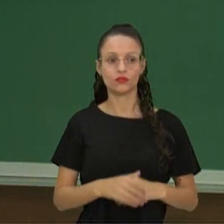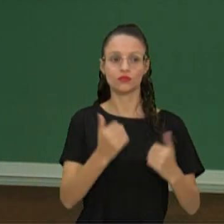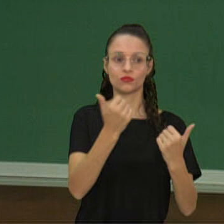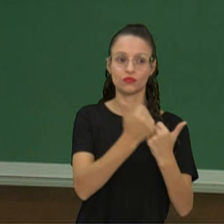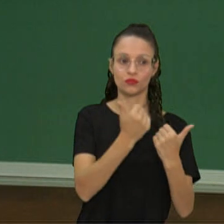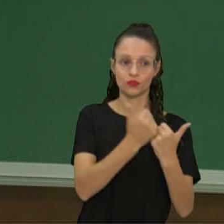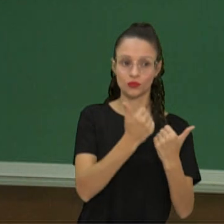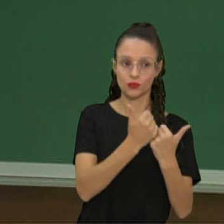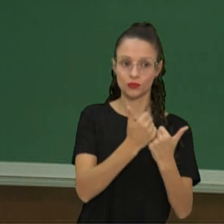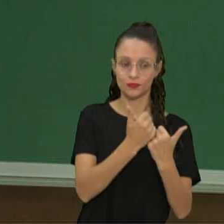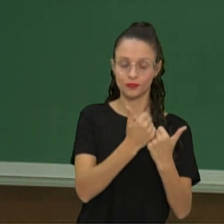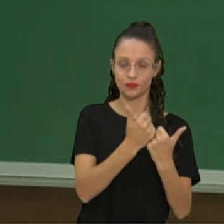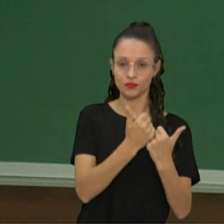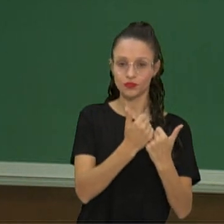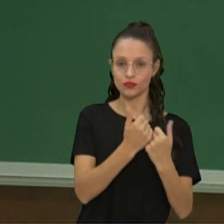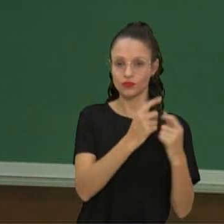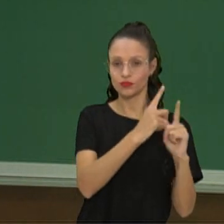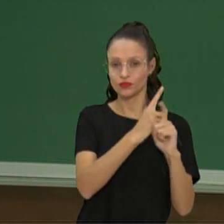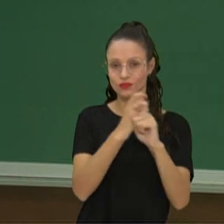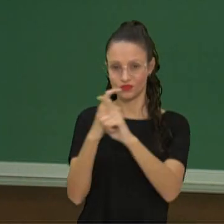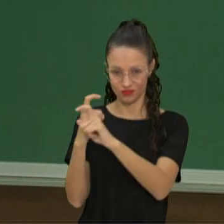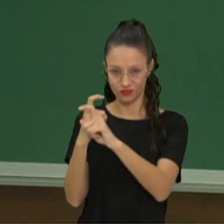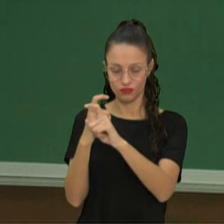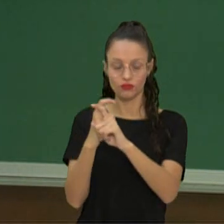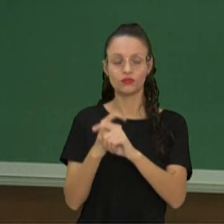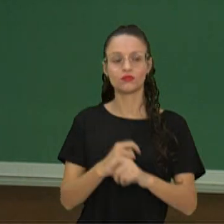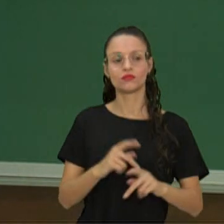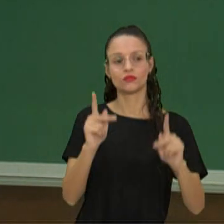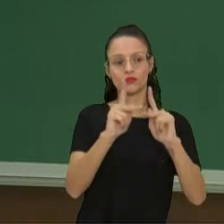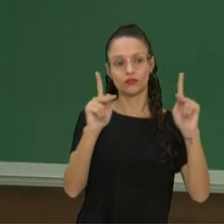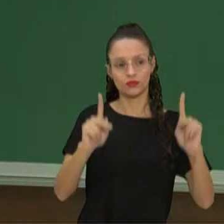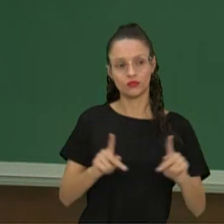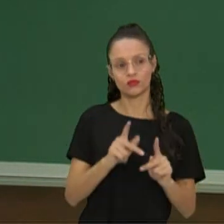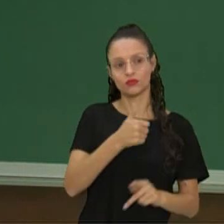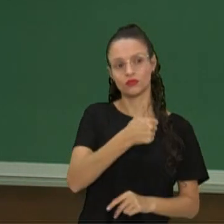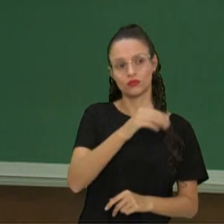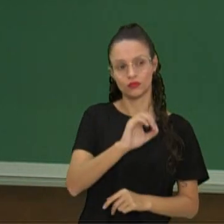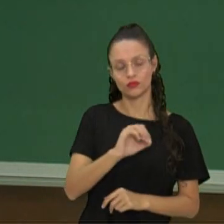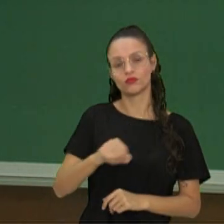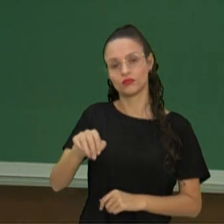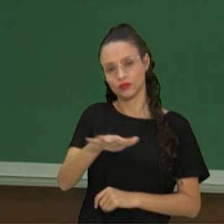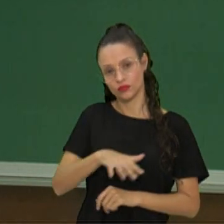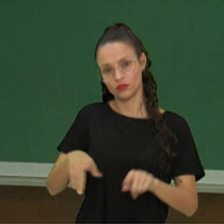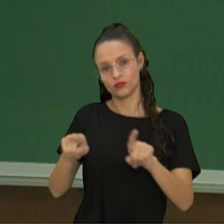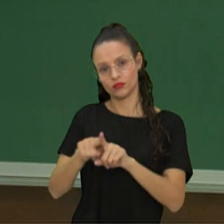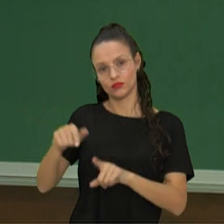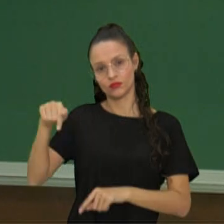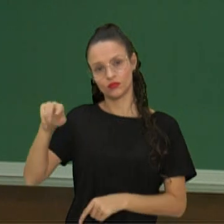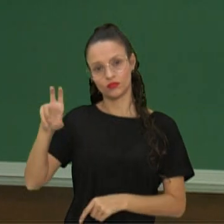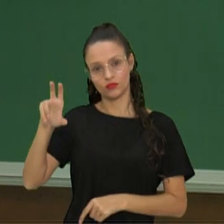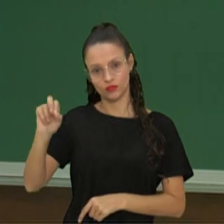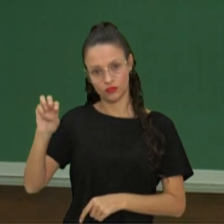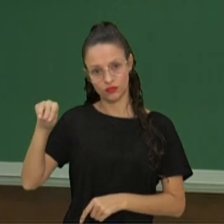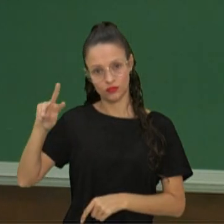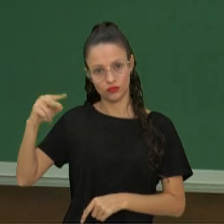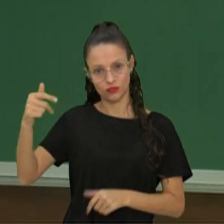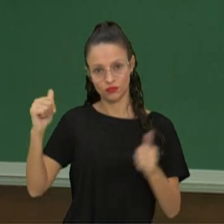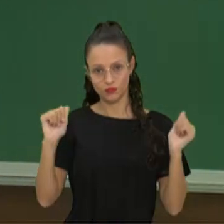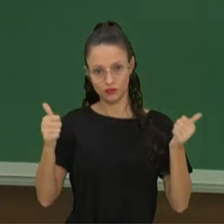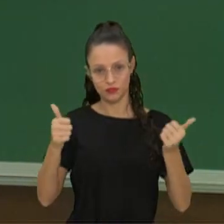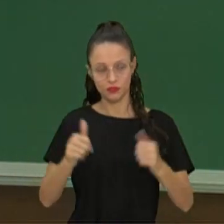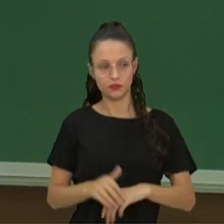Substituindo nos polinômios que nós encontramos, o perímetro é 110 e a área 750 metros quadrados também. Tá bom?